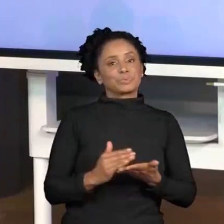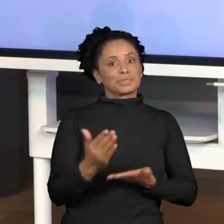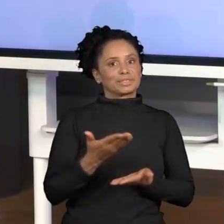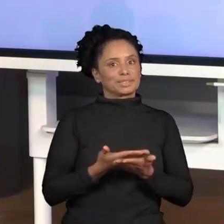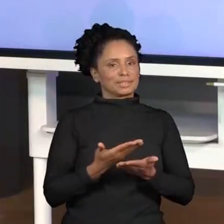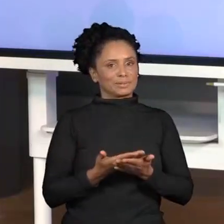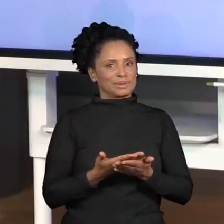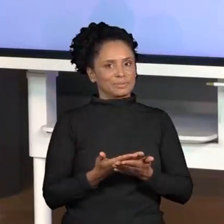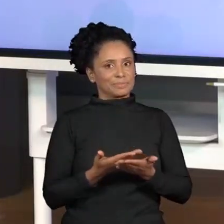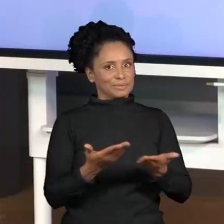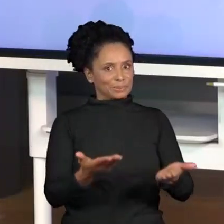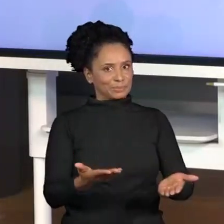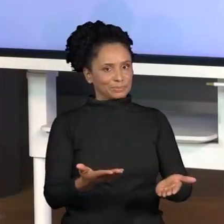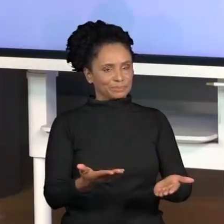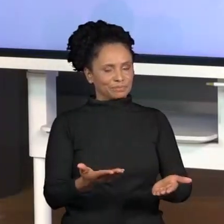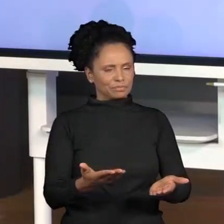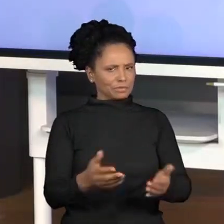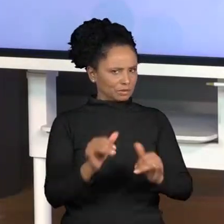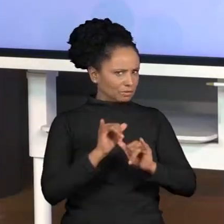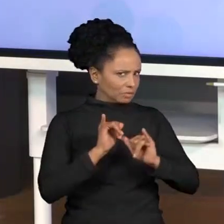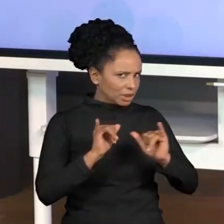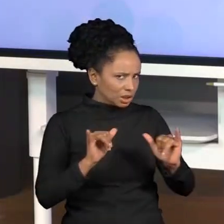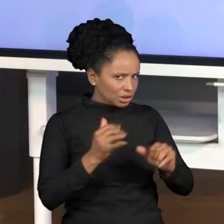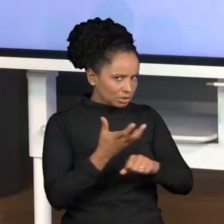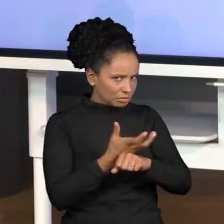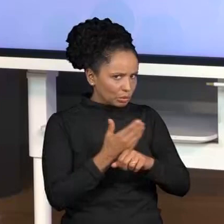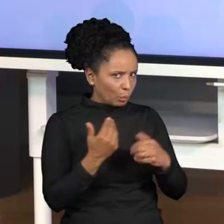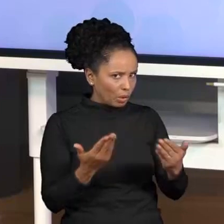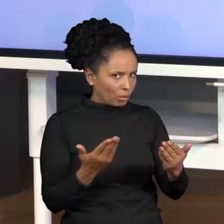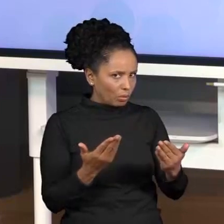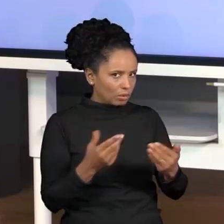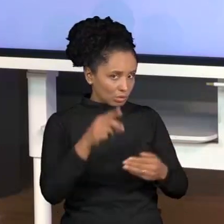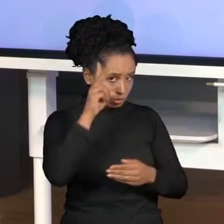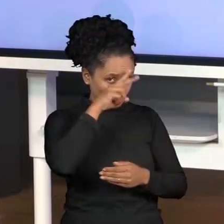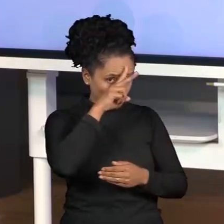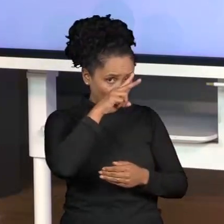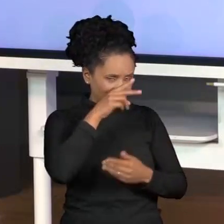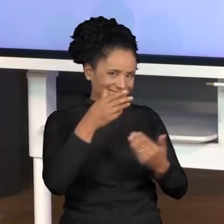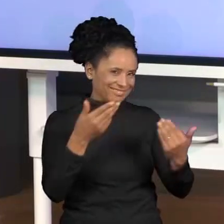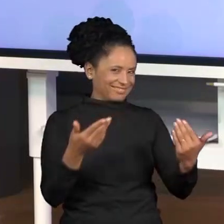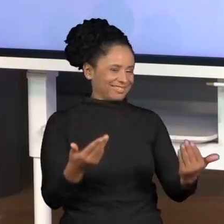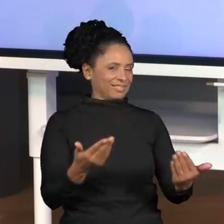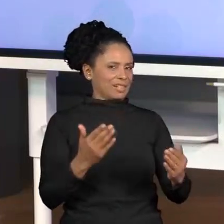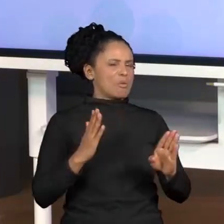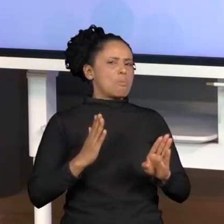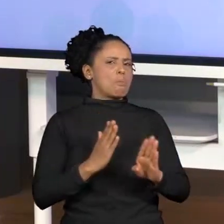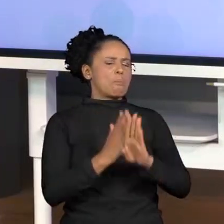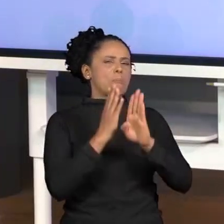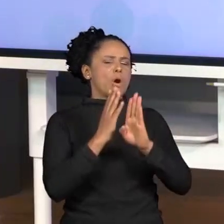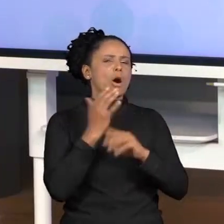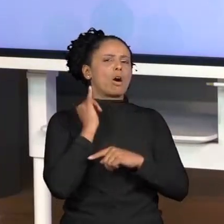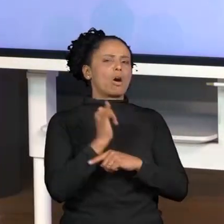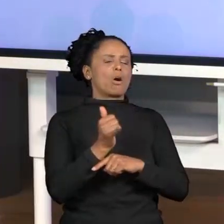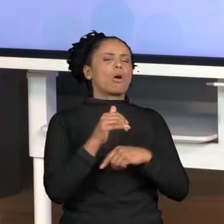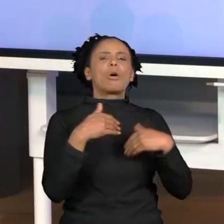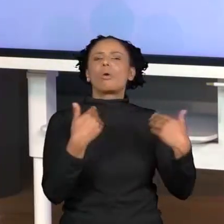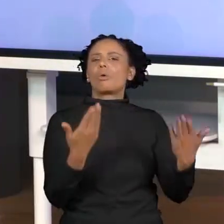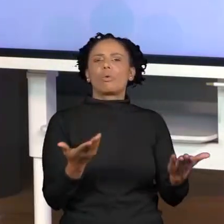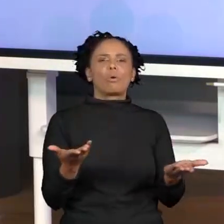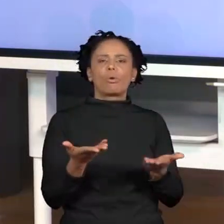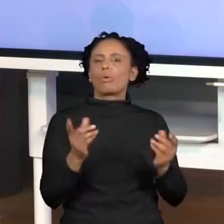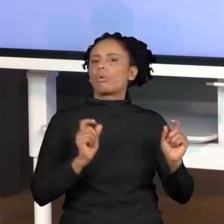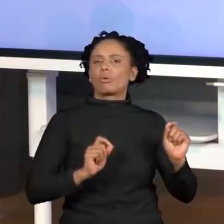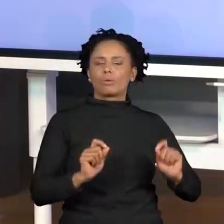aula, que eu disse que é da disciplina de História. Então vamos descobrir aí qual é a história que o professor Seba vai contar